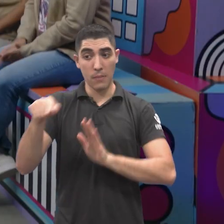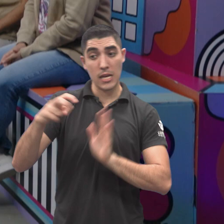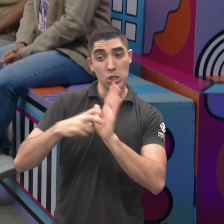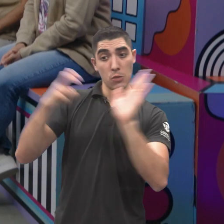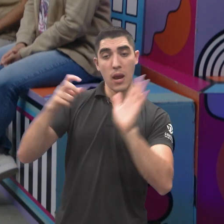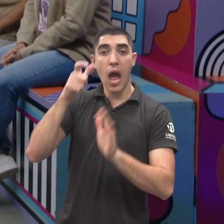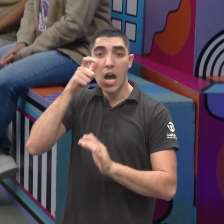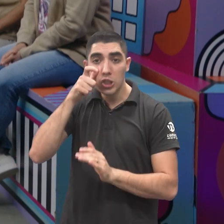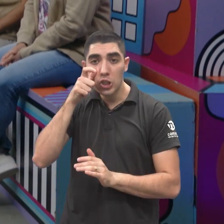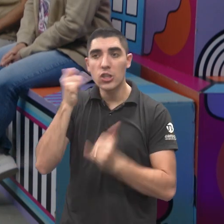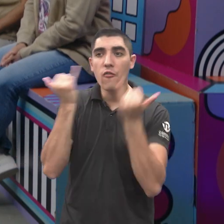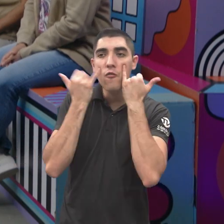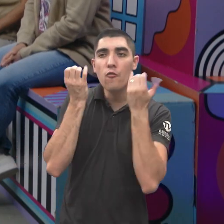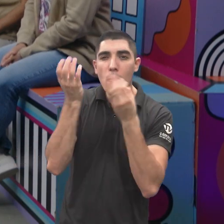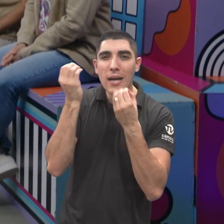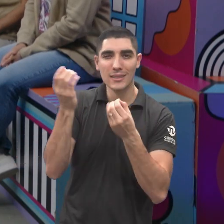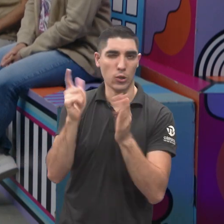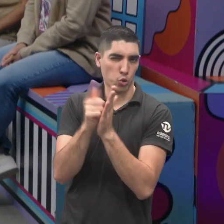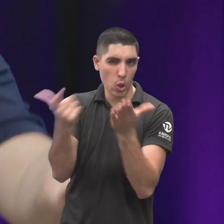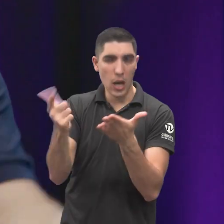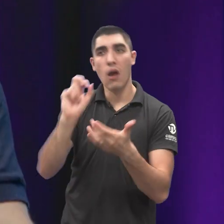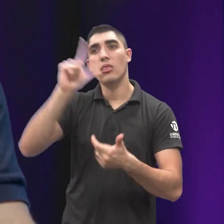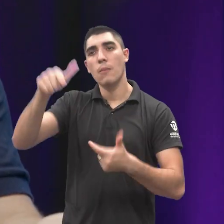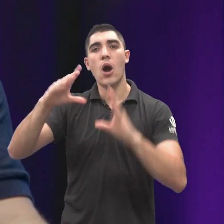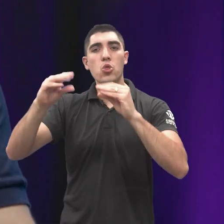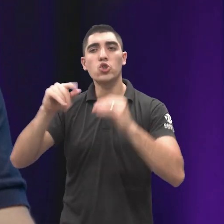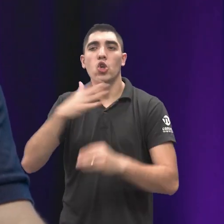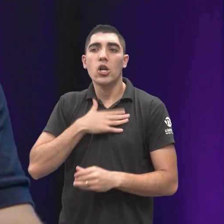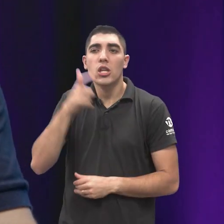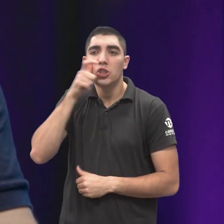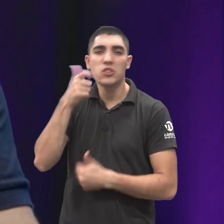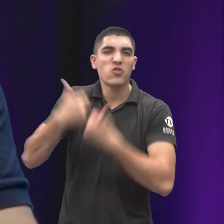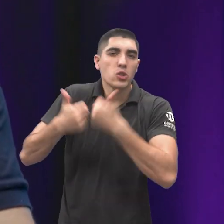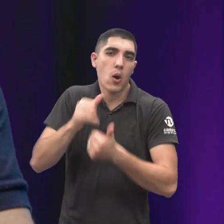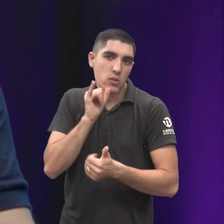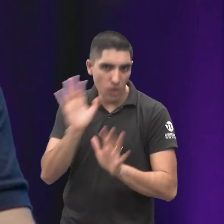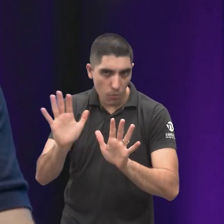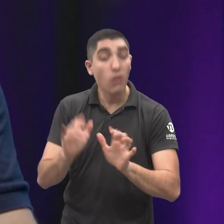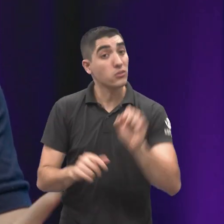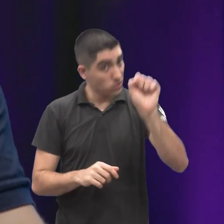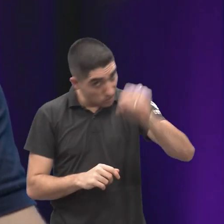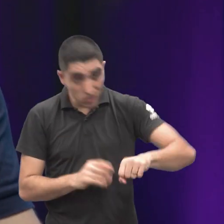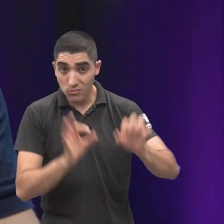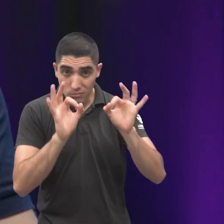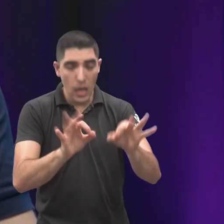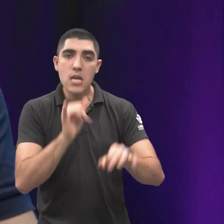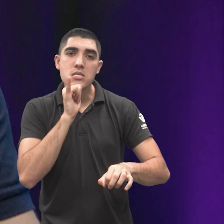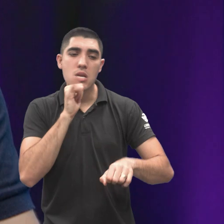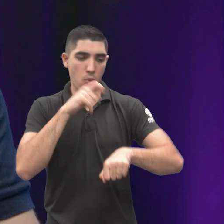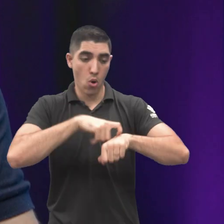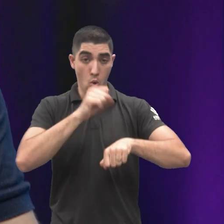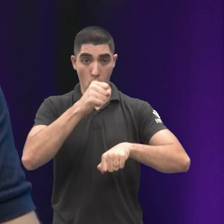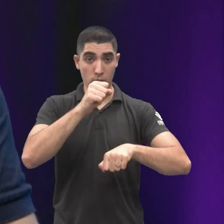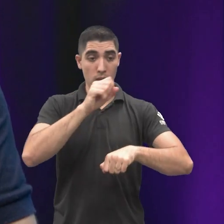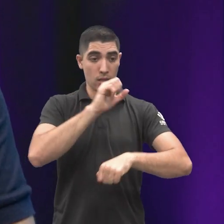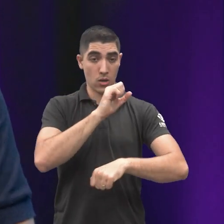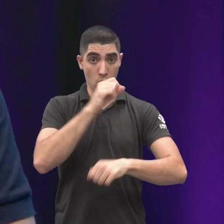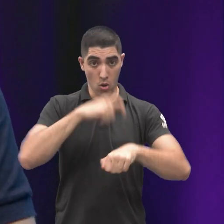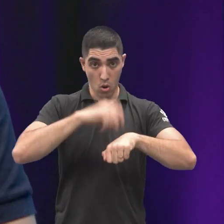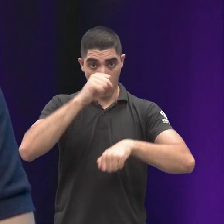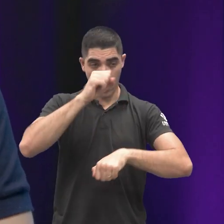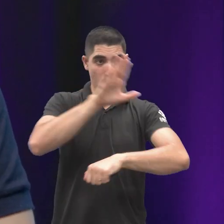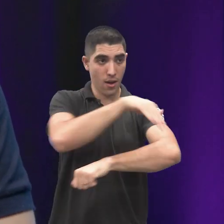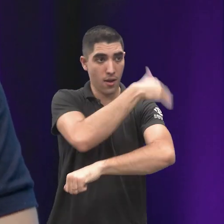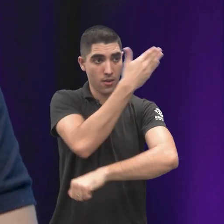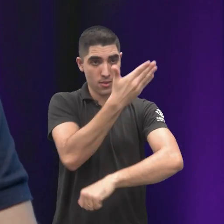publicações dos seus amigos. Com certeza absoluta. No horário entre as 10 da manhã e as 2 da